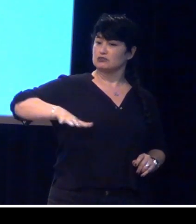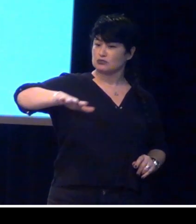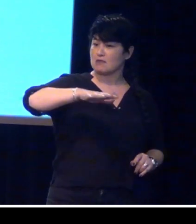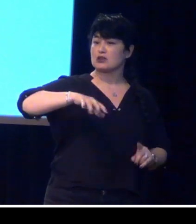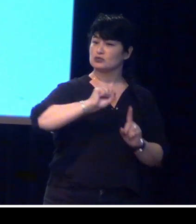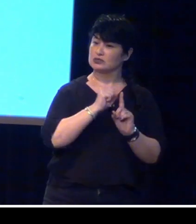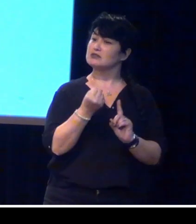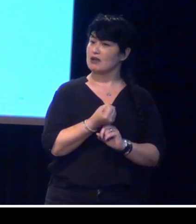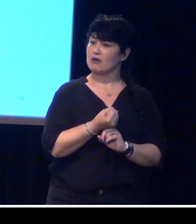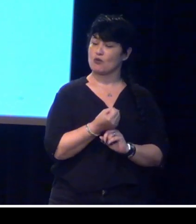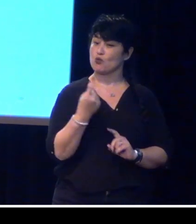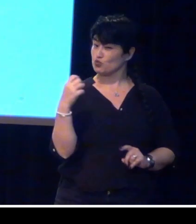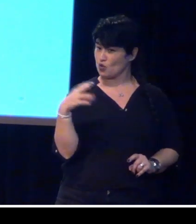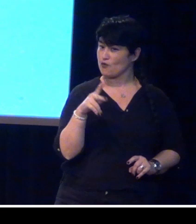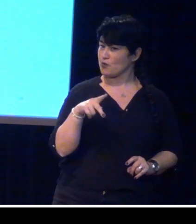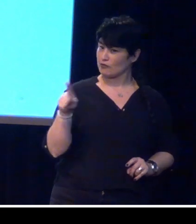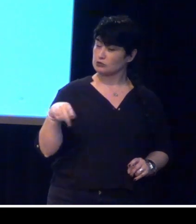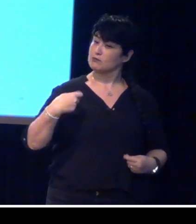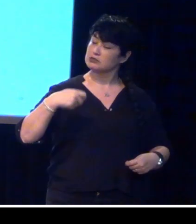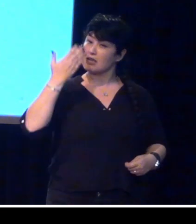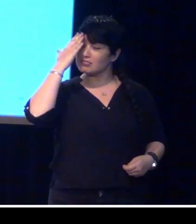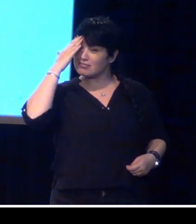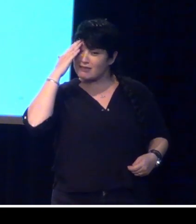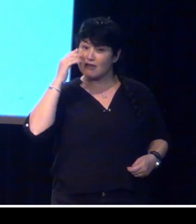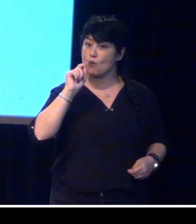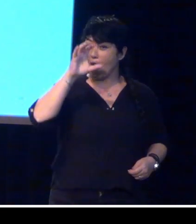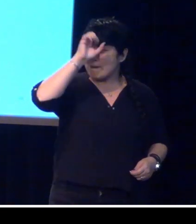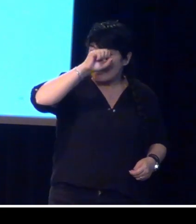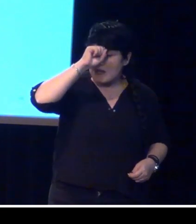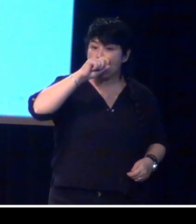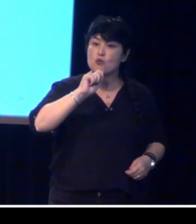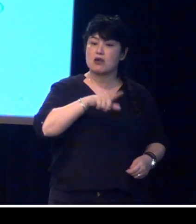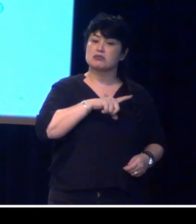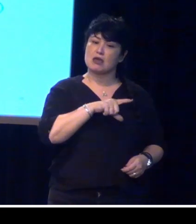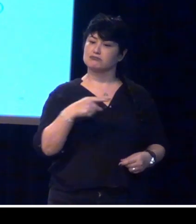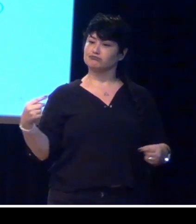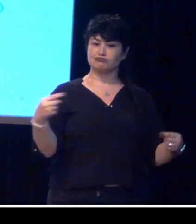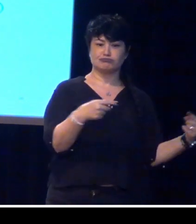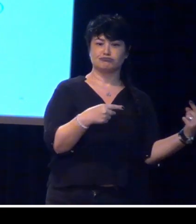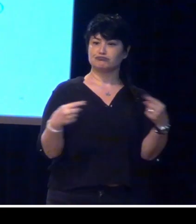sociais. O novo professor deve aprender e ensinar em meio a esse intercâmbio.